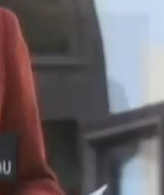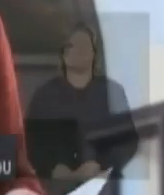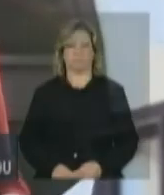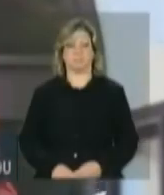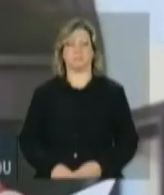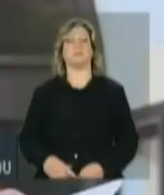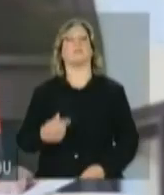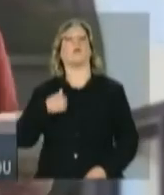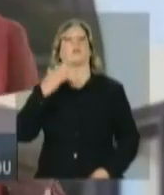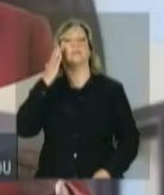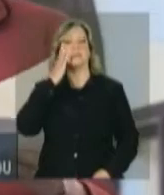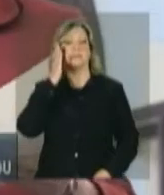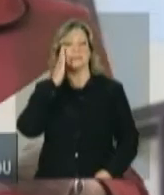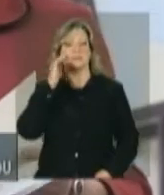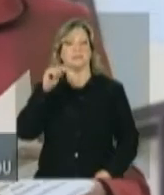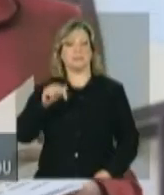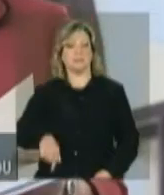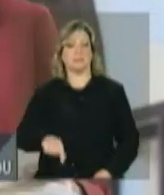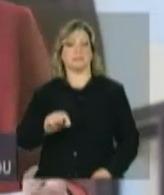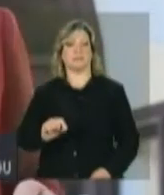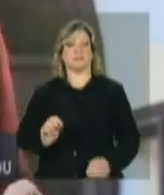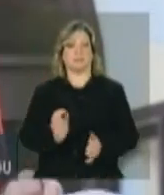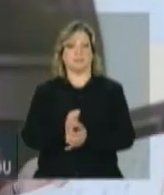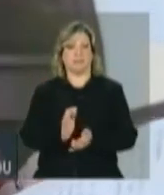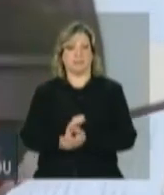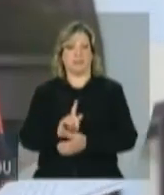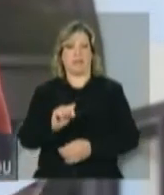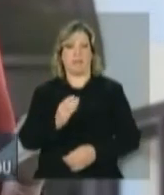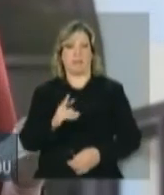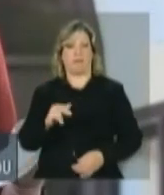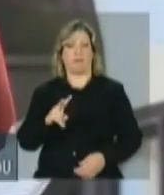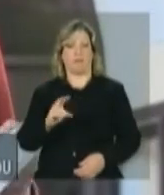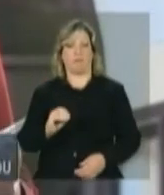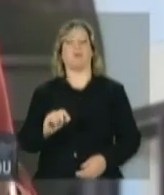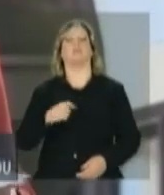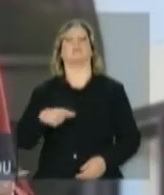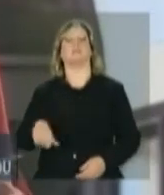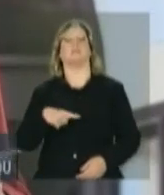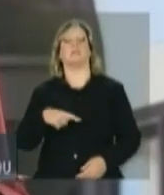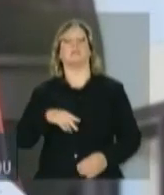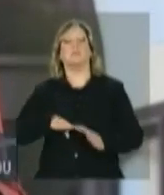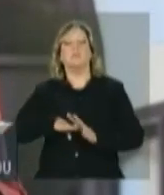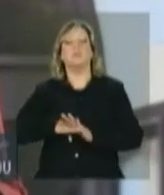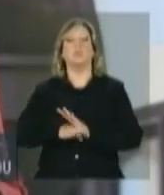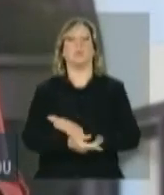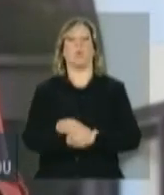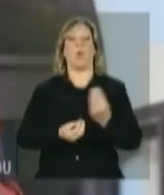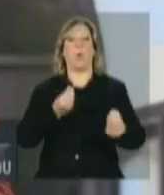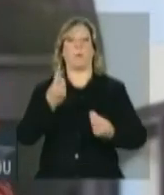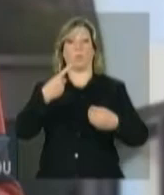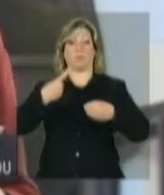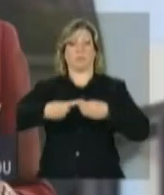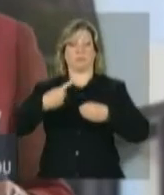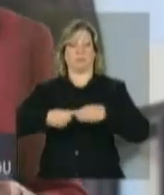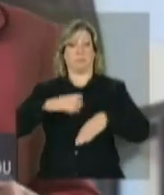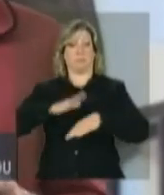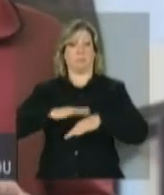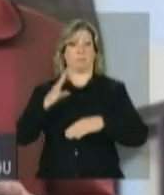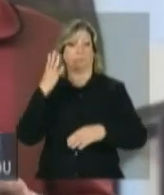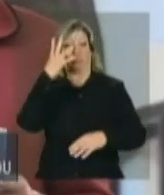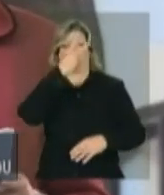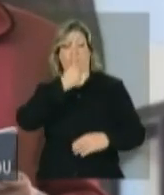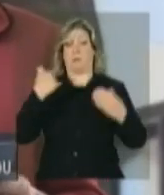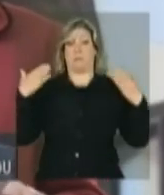Sei que Gábrovo se consagrou no decorrer de sua história como um dos destinos turísticos mais atrativos da